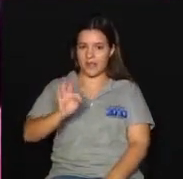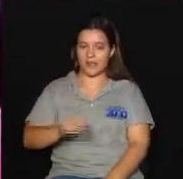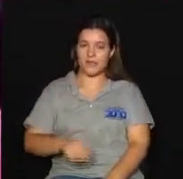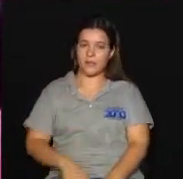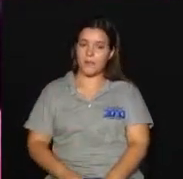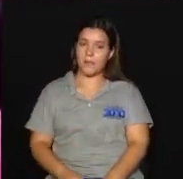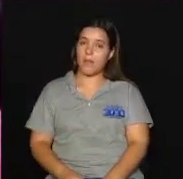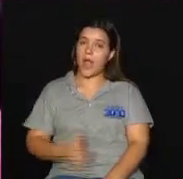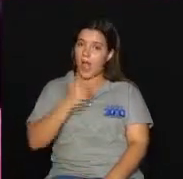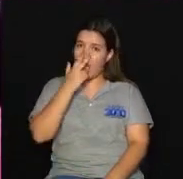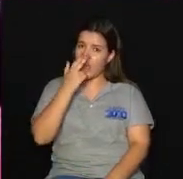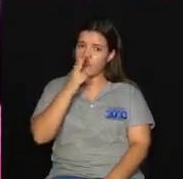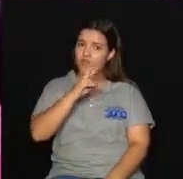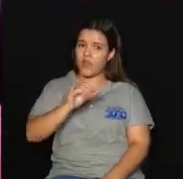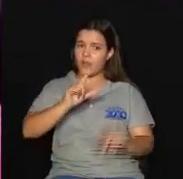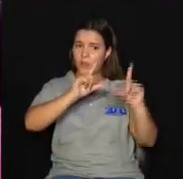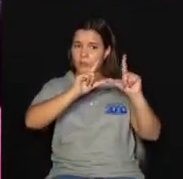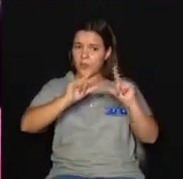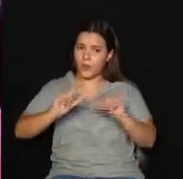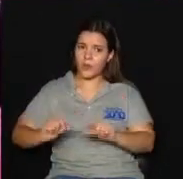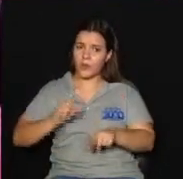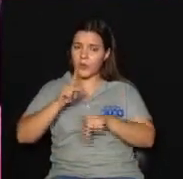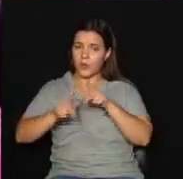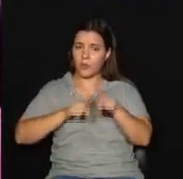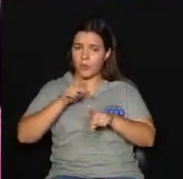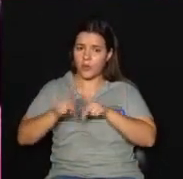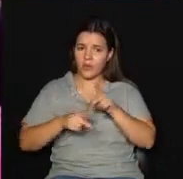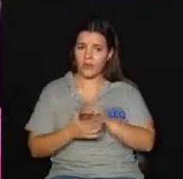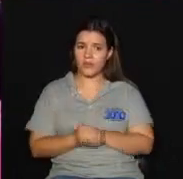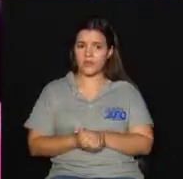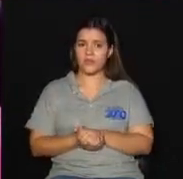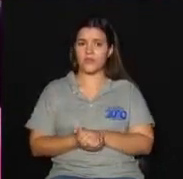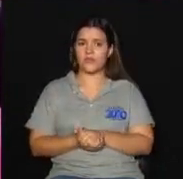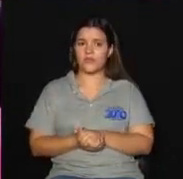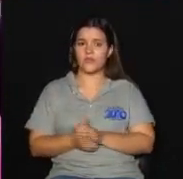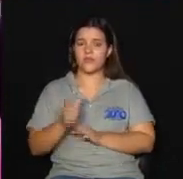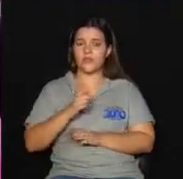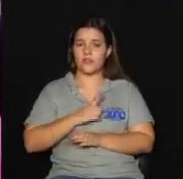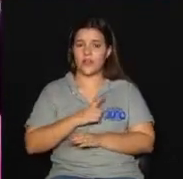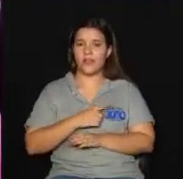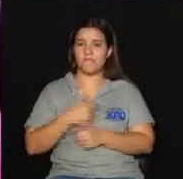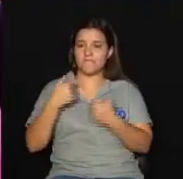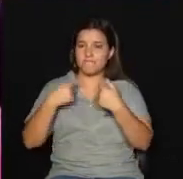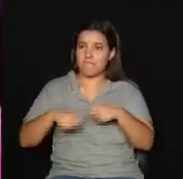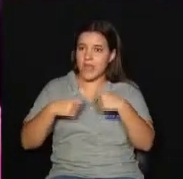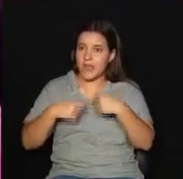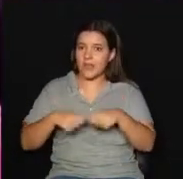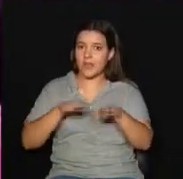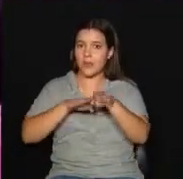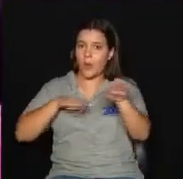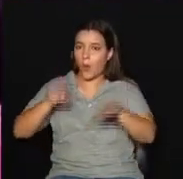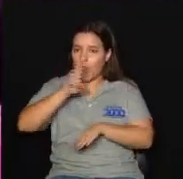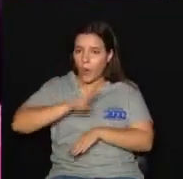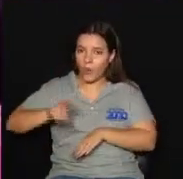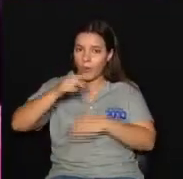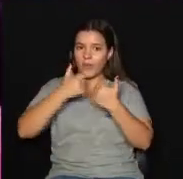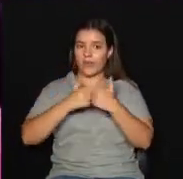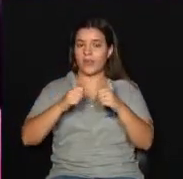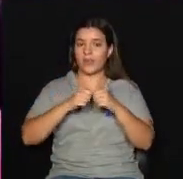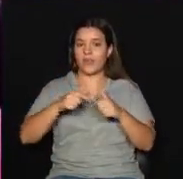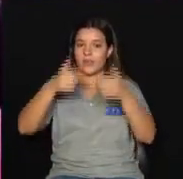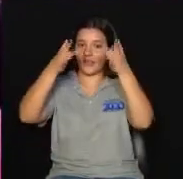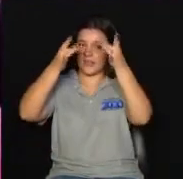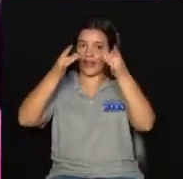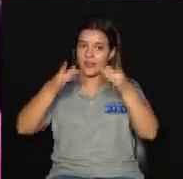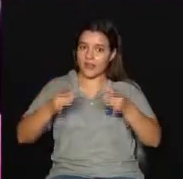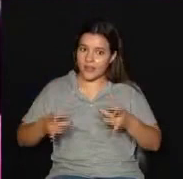boa parte da população que tem muita carência no transporte público. Esse é um detalhe